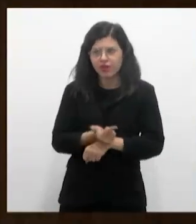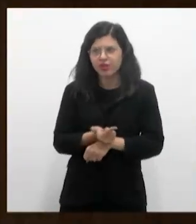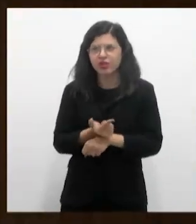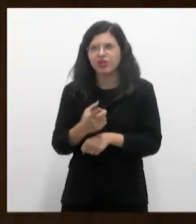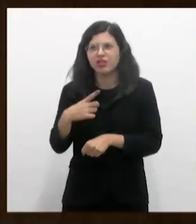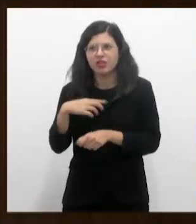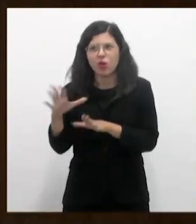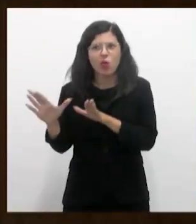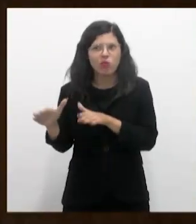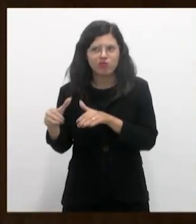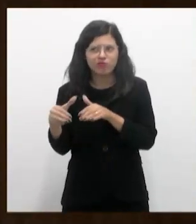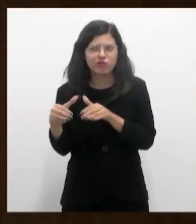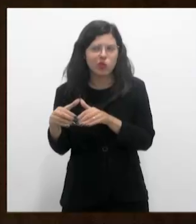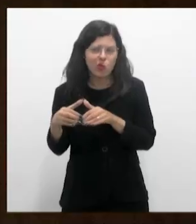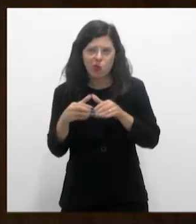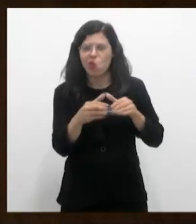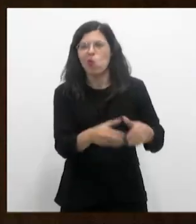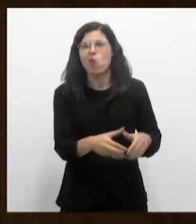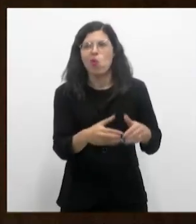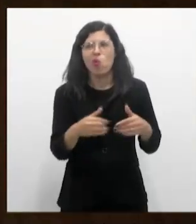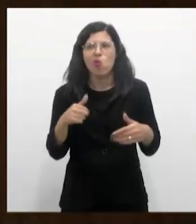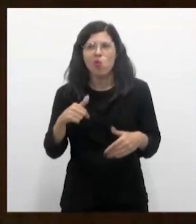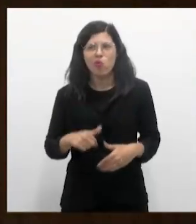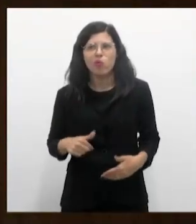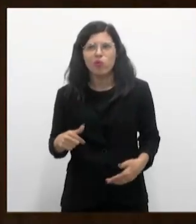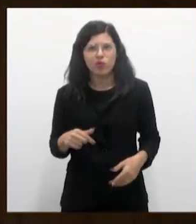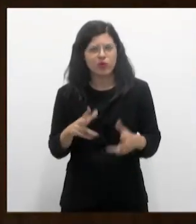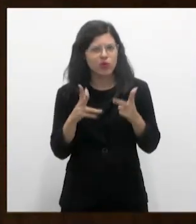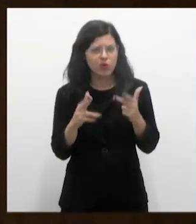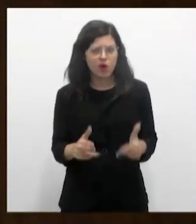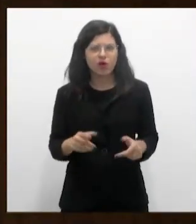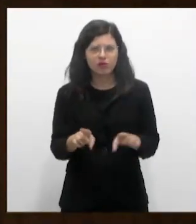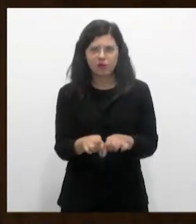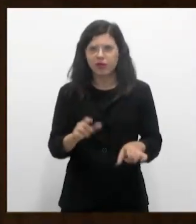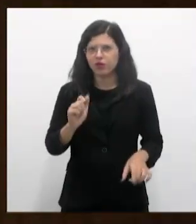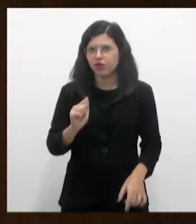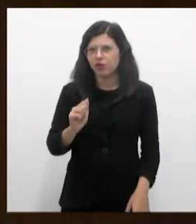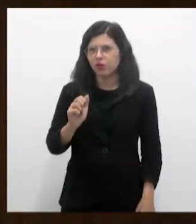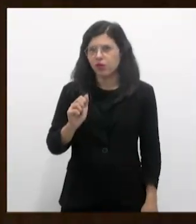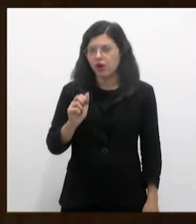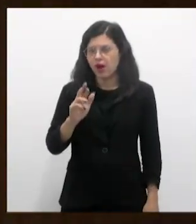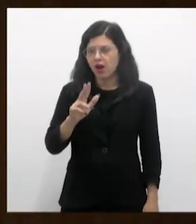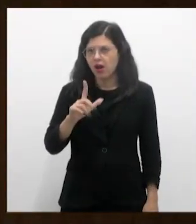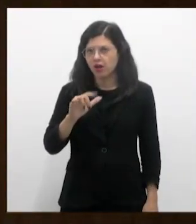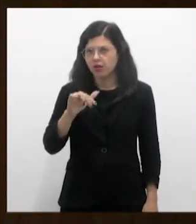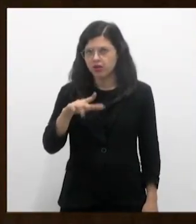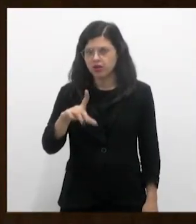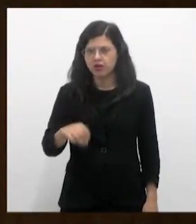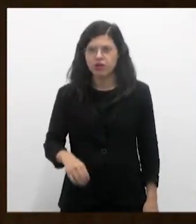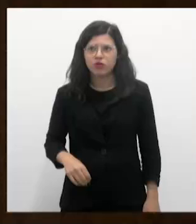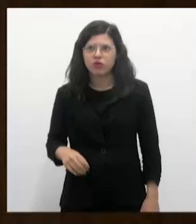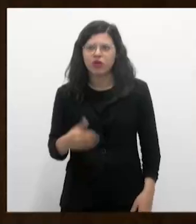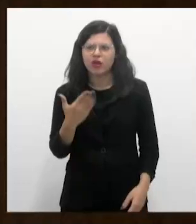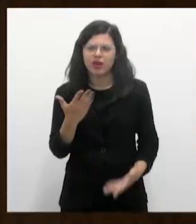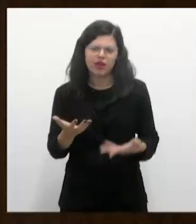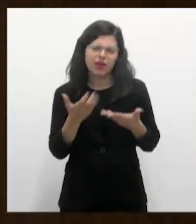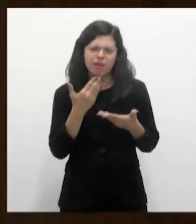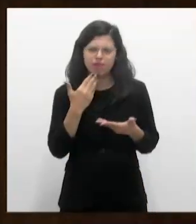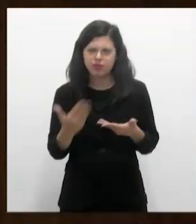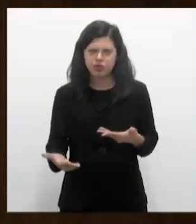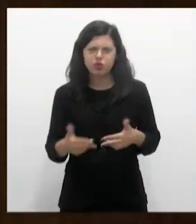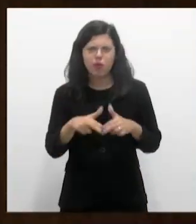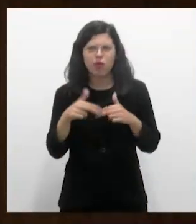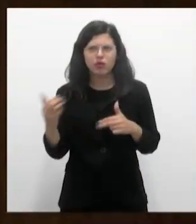gurufim, como foi do Arlindo Cruz também, dada a importância também do sambista. Enfim, eu queria pedir, dada a importância que ele tem